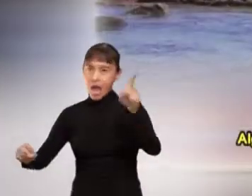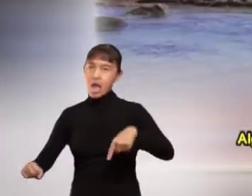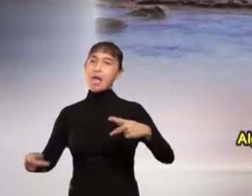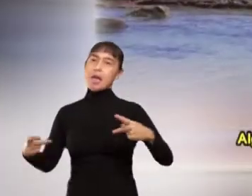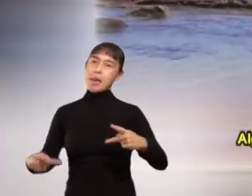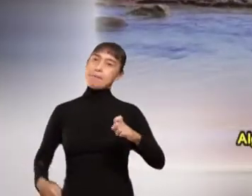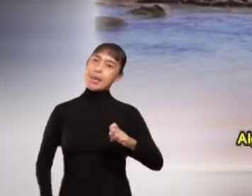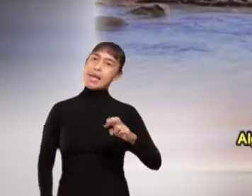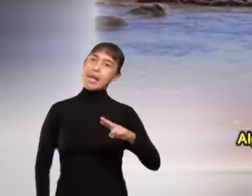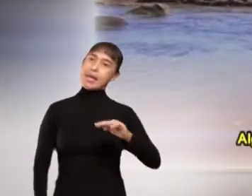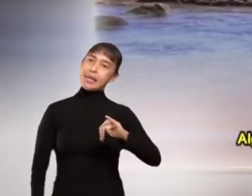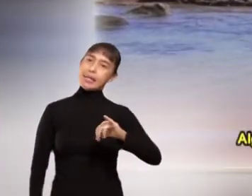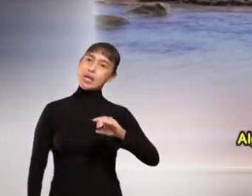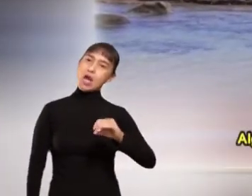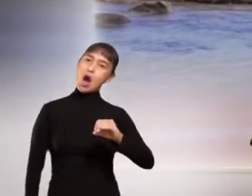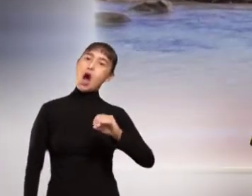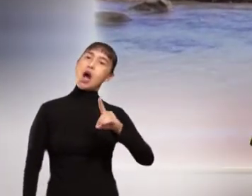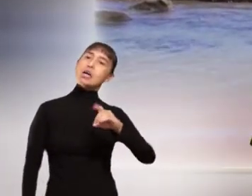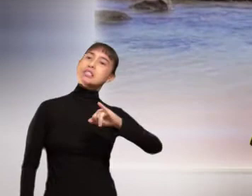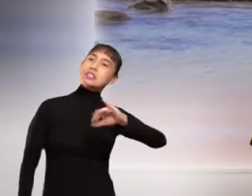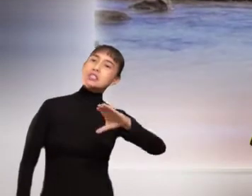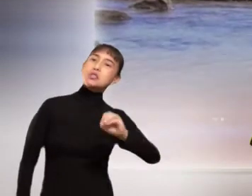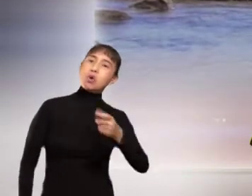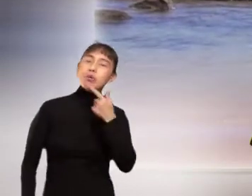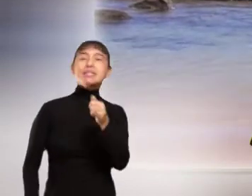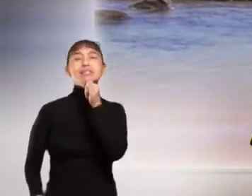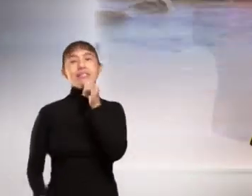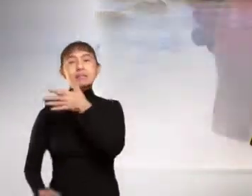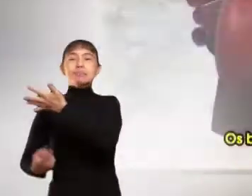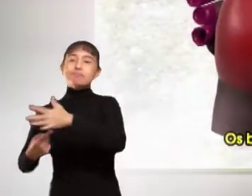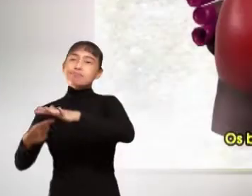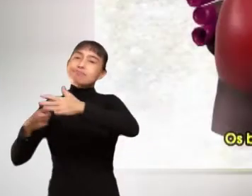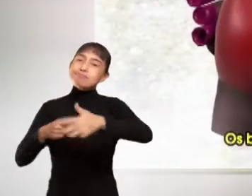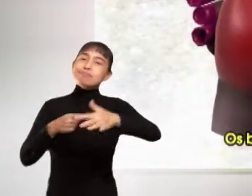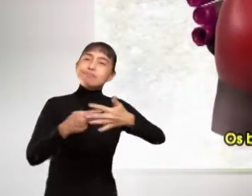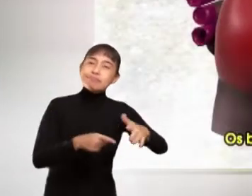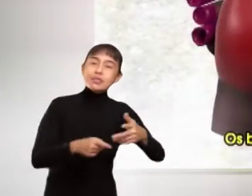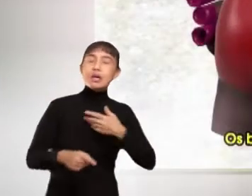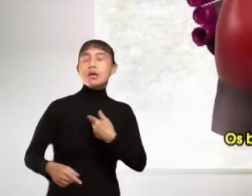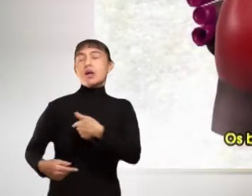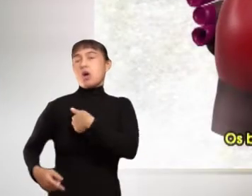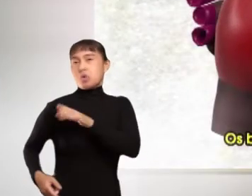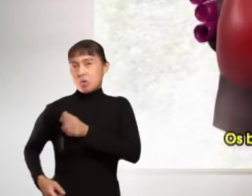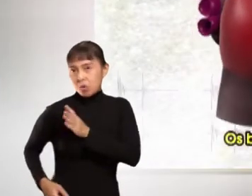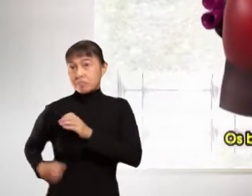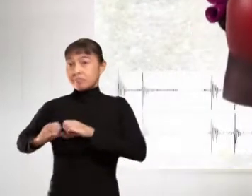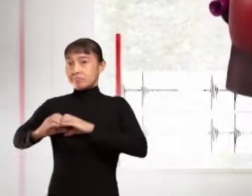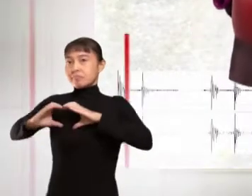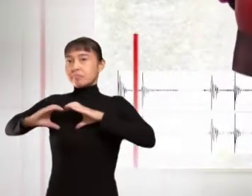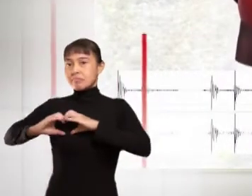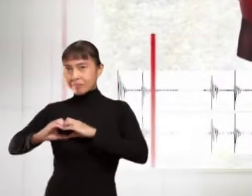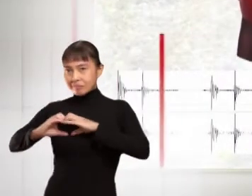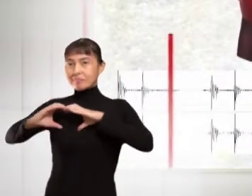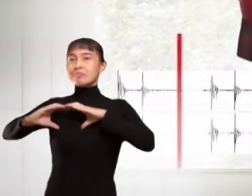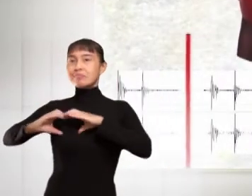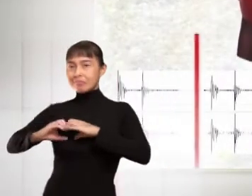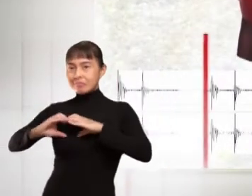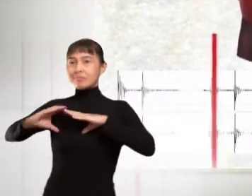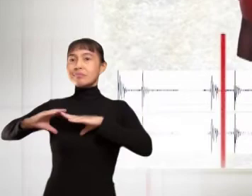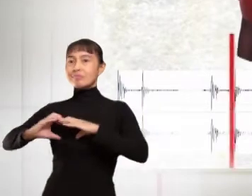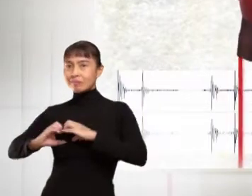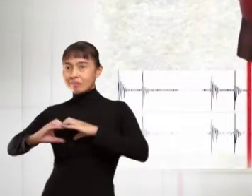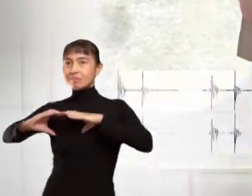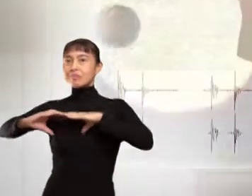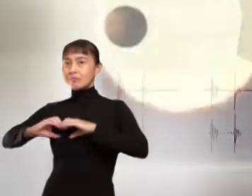periódicos. Alguns exemplos são as ondas do mar, os batimentos cardíacos, o som